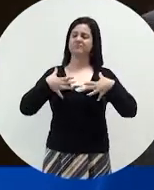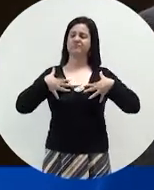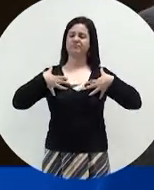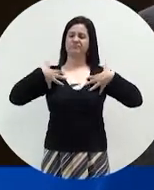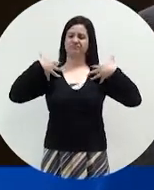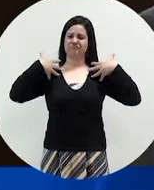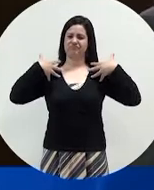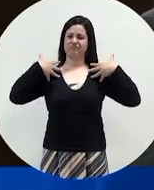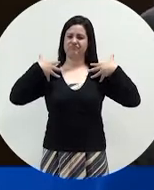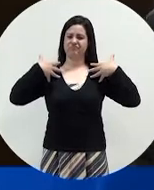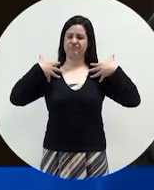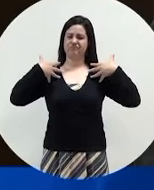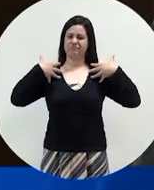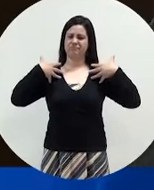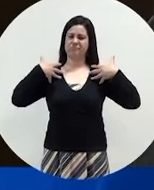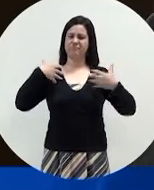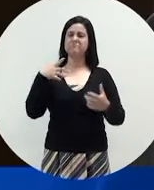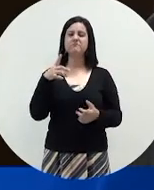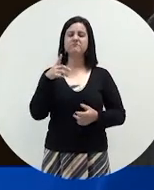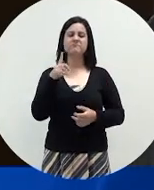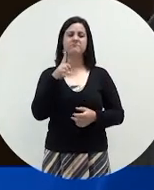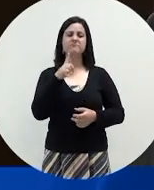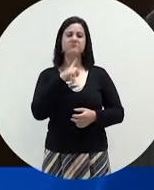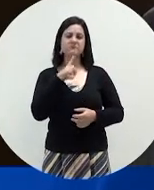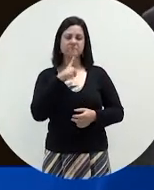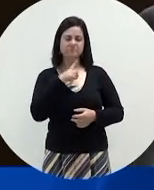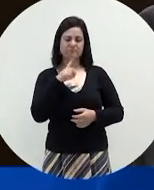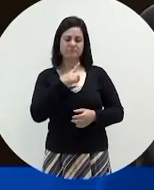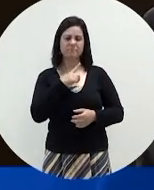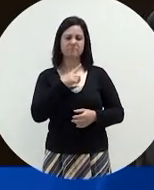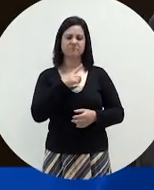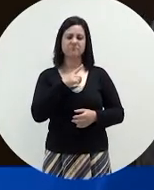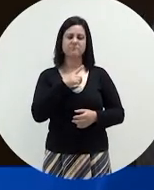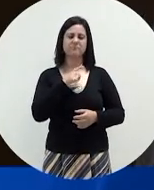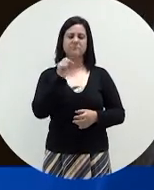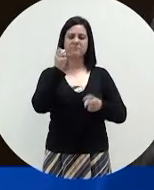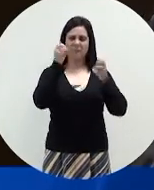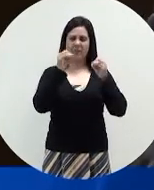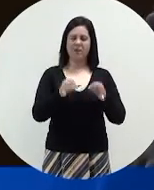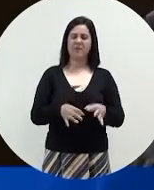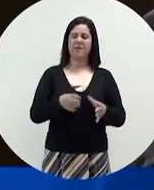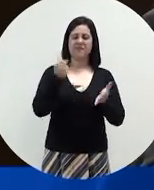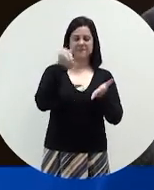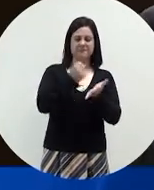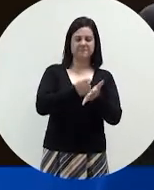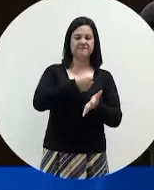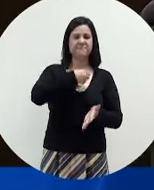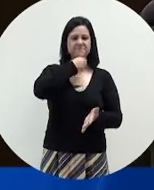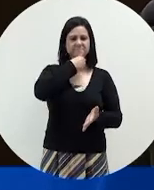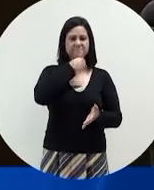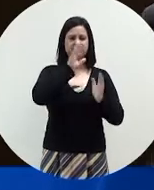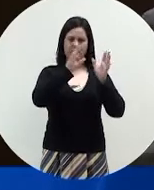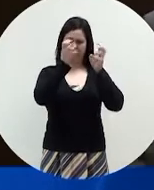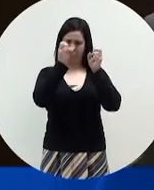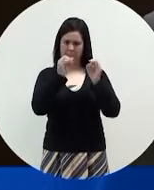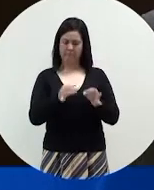o poder de Deus. Mas a grande questão desse salmo é: por que se